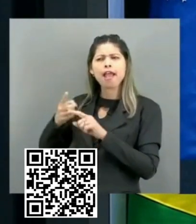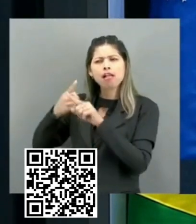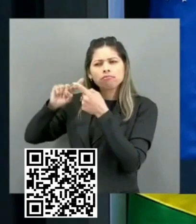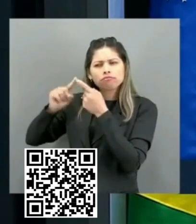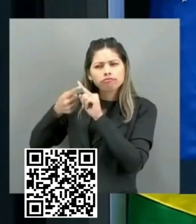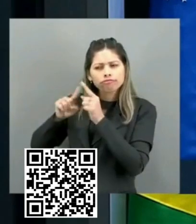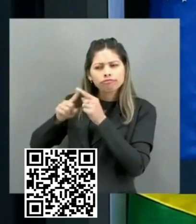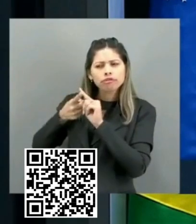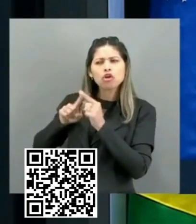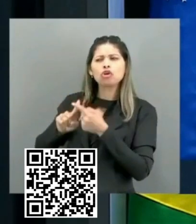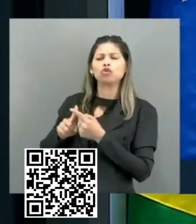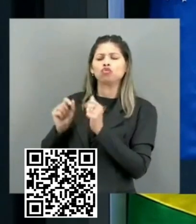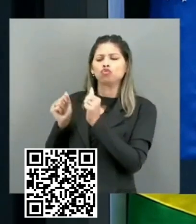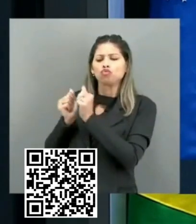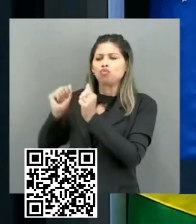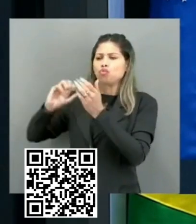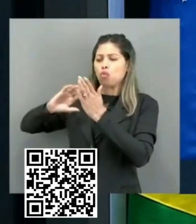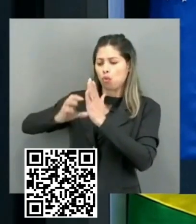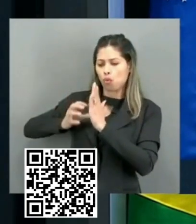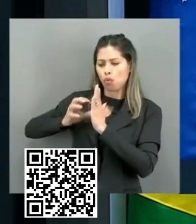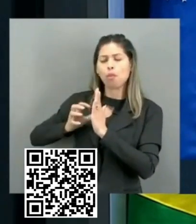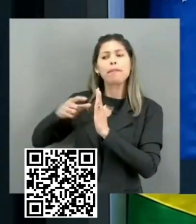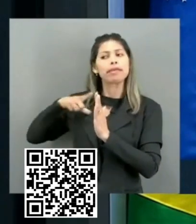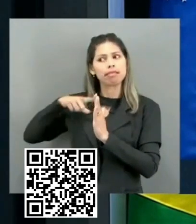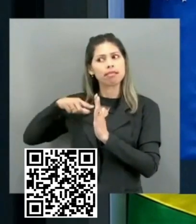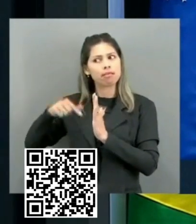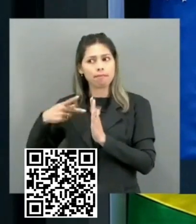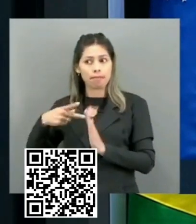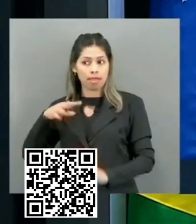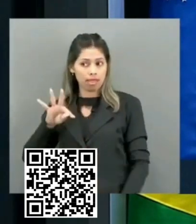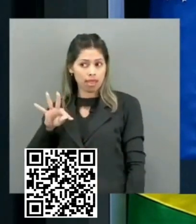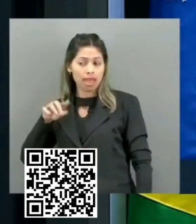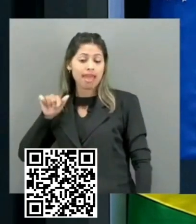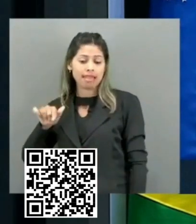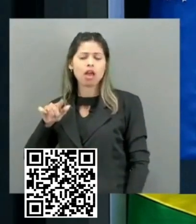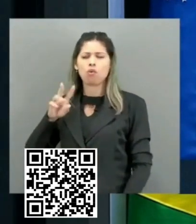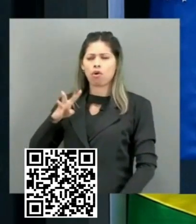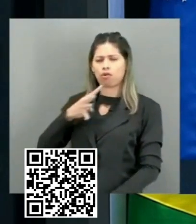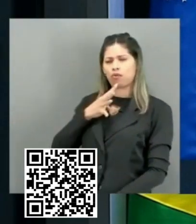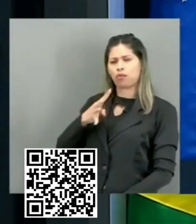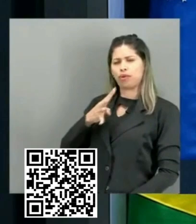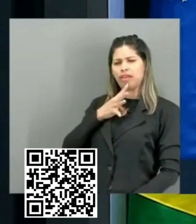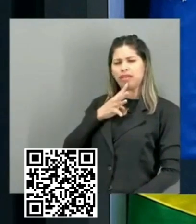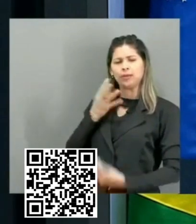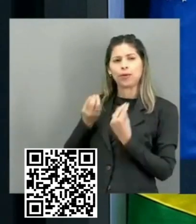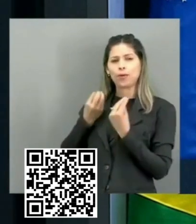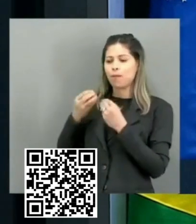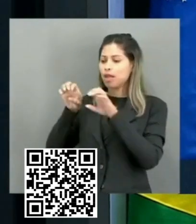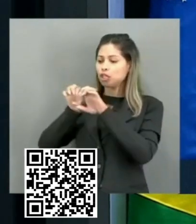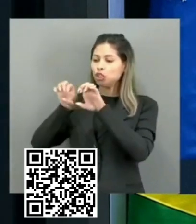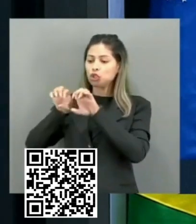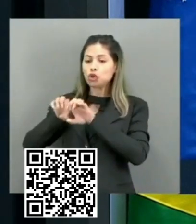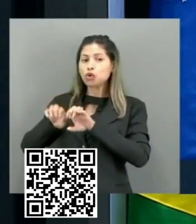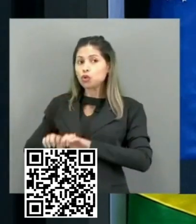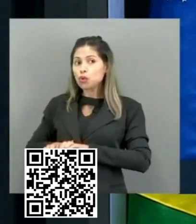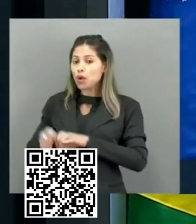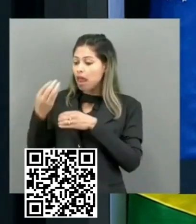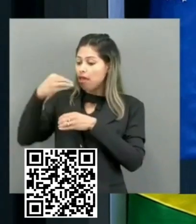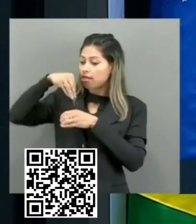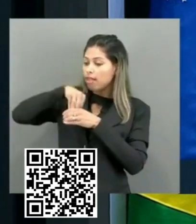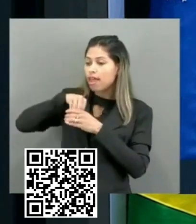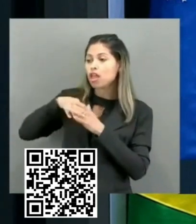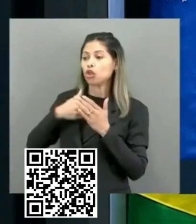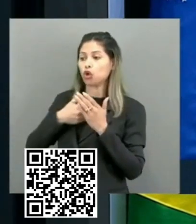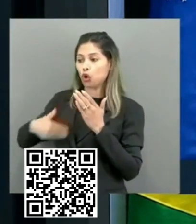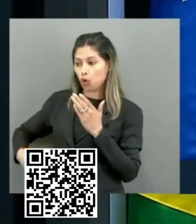conhecendo bem o modus operandi desse grupo político, conhecendo bem a estrutura interna do governo do Ceará,